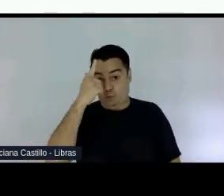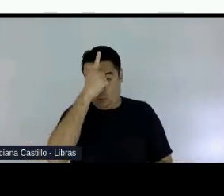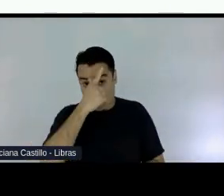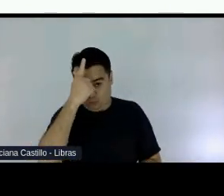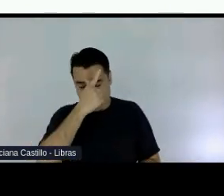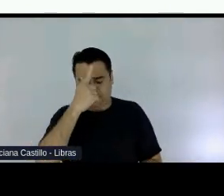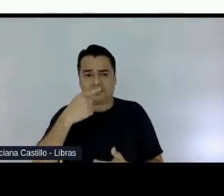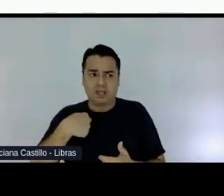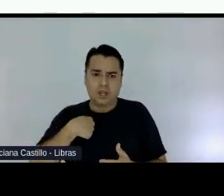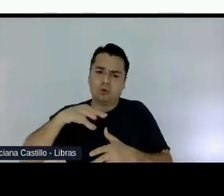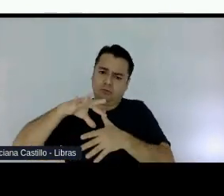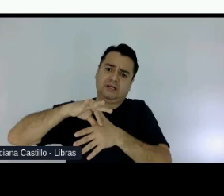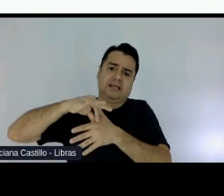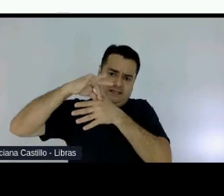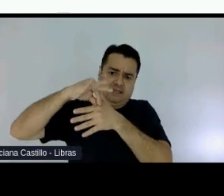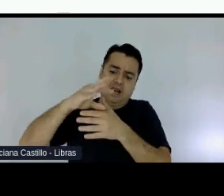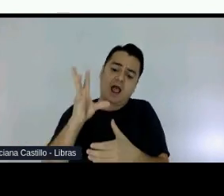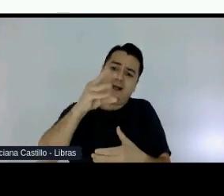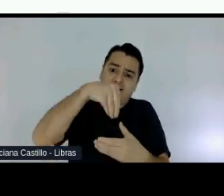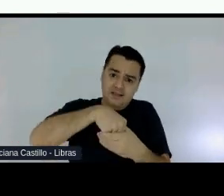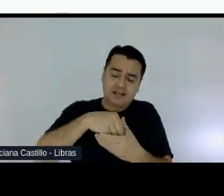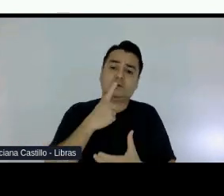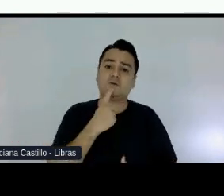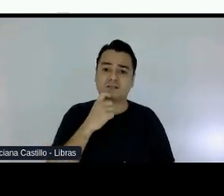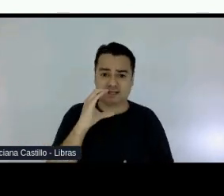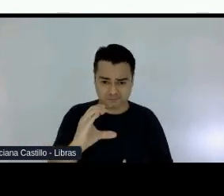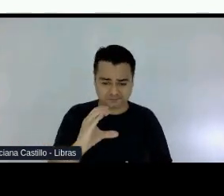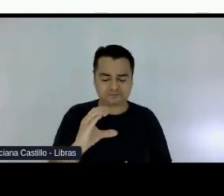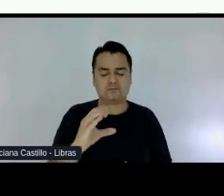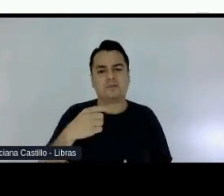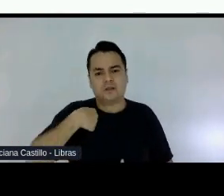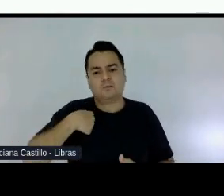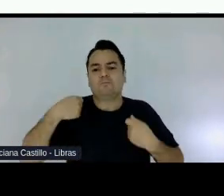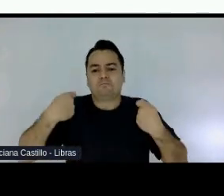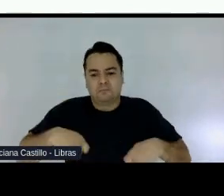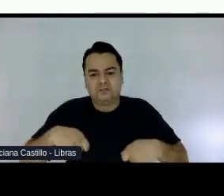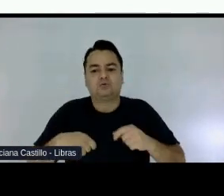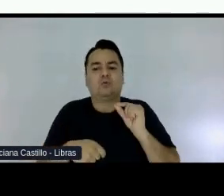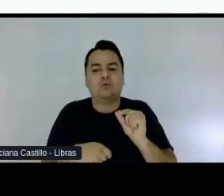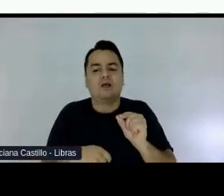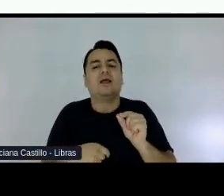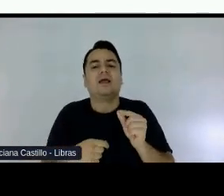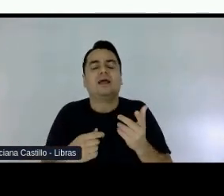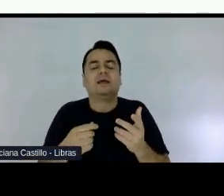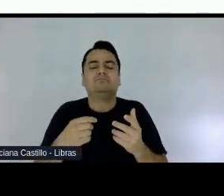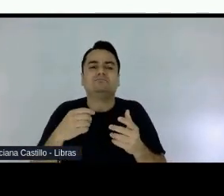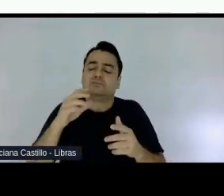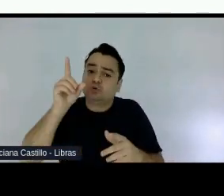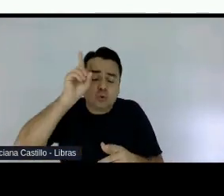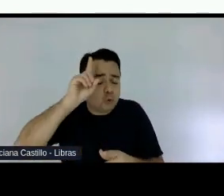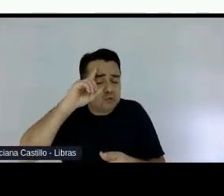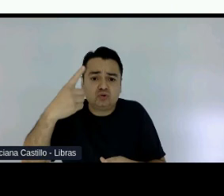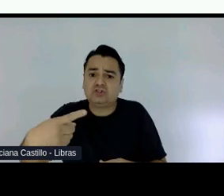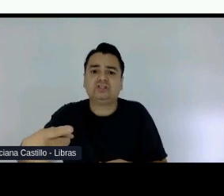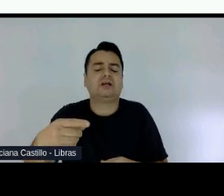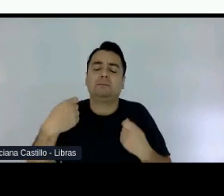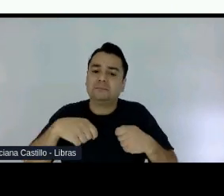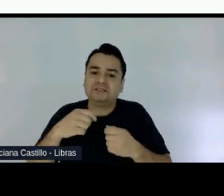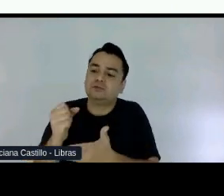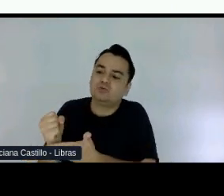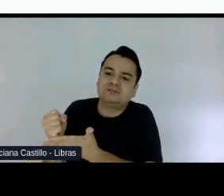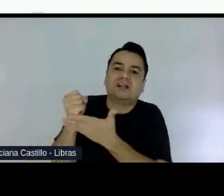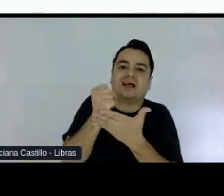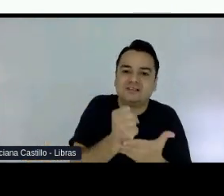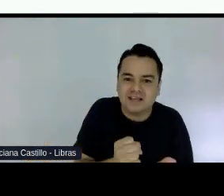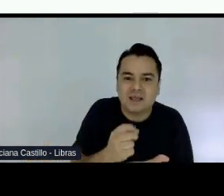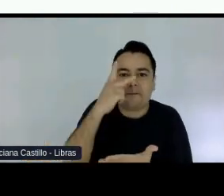eu como líder aqui dentro da CIT, né, eu tenho que ter isso no meu dia a dia também, né, de trazer as pessoas, né, pensar